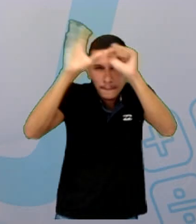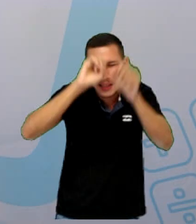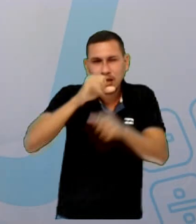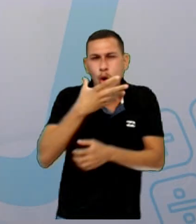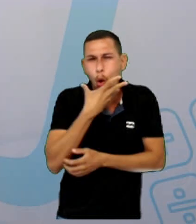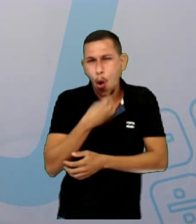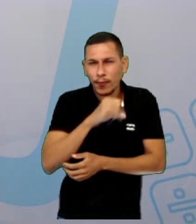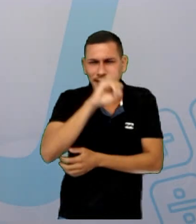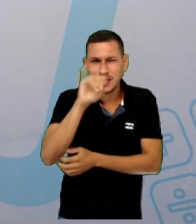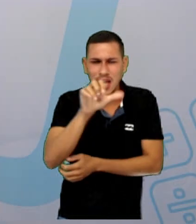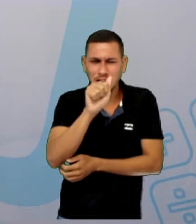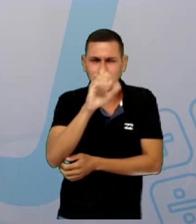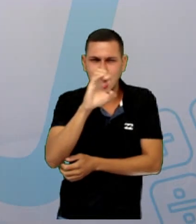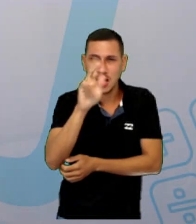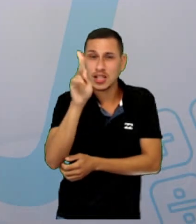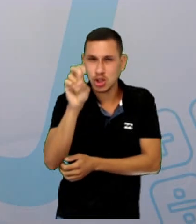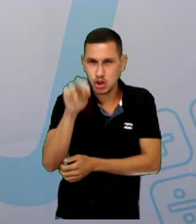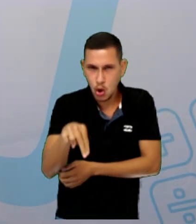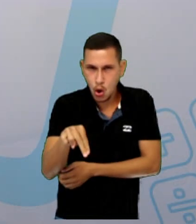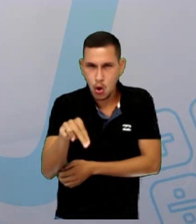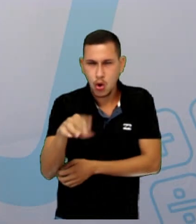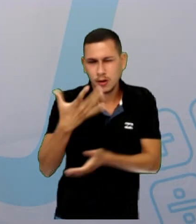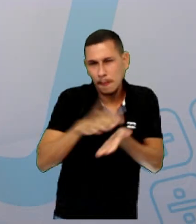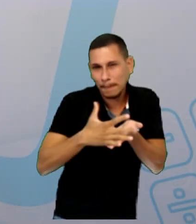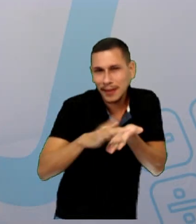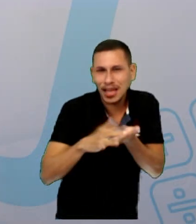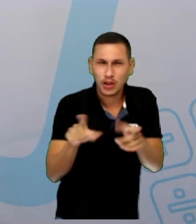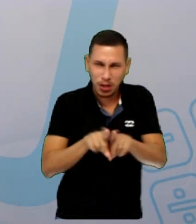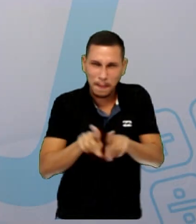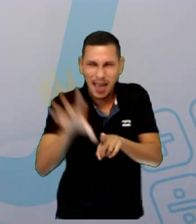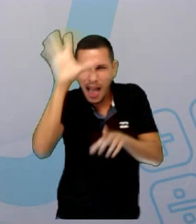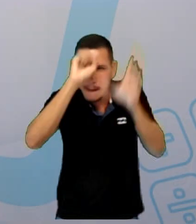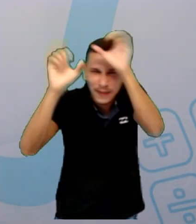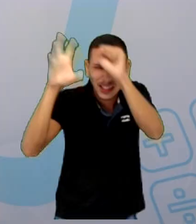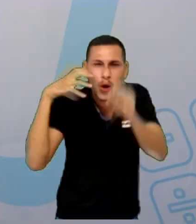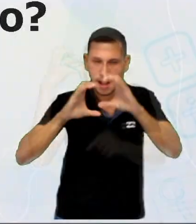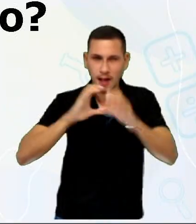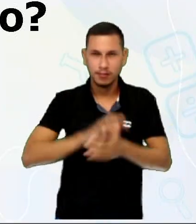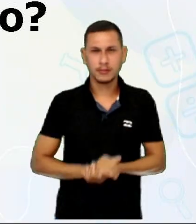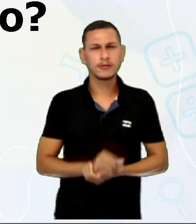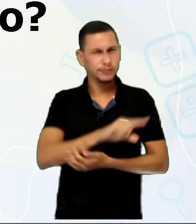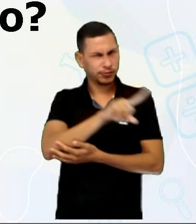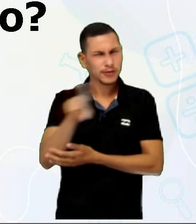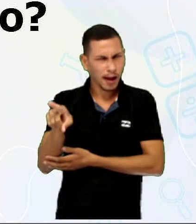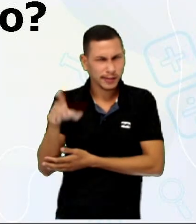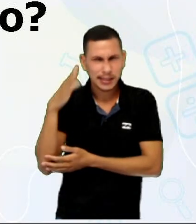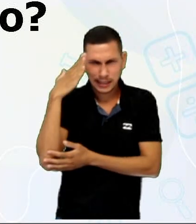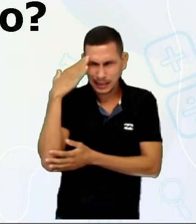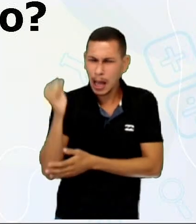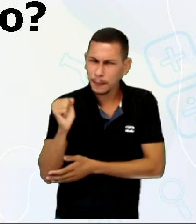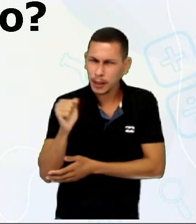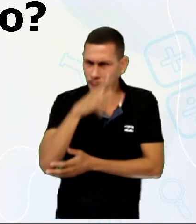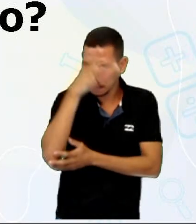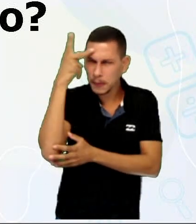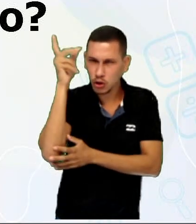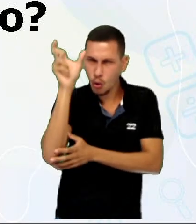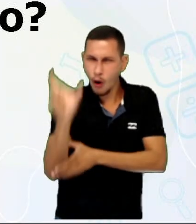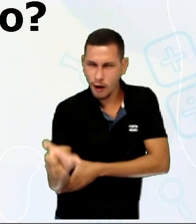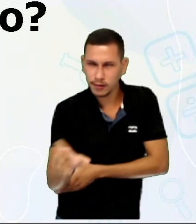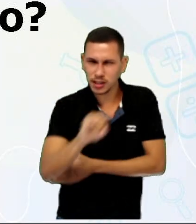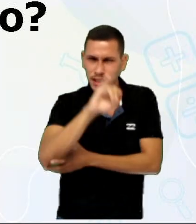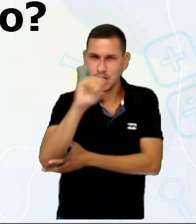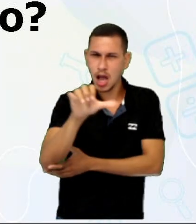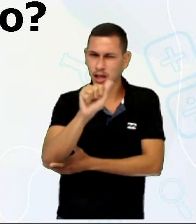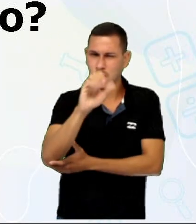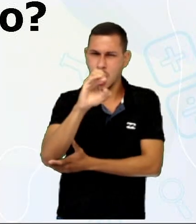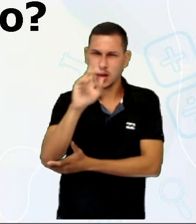e aprender também uma de suas músicas. Vamos lá? Vocês sabem quem foi Jackson